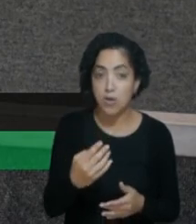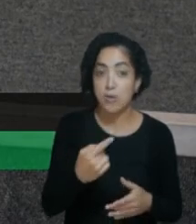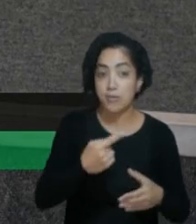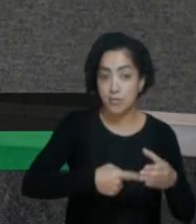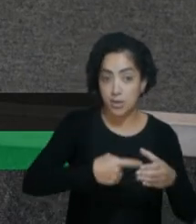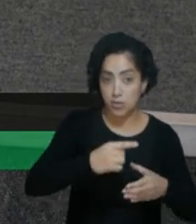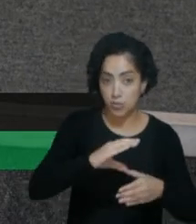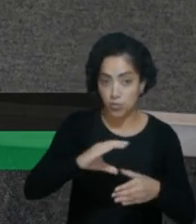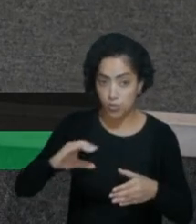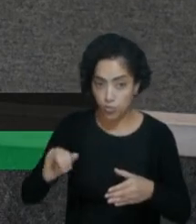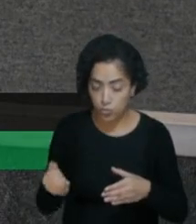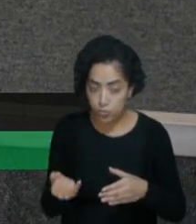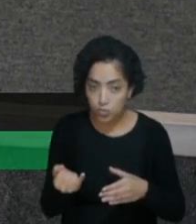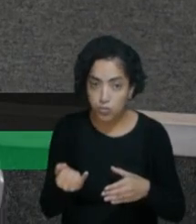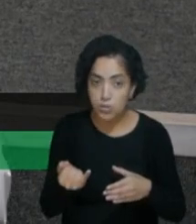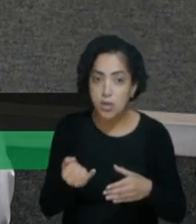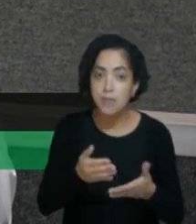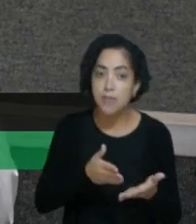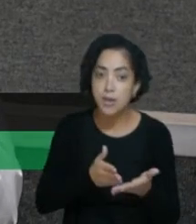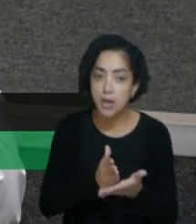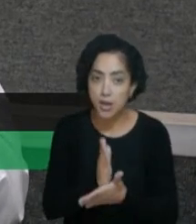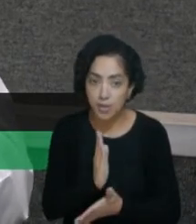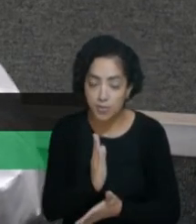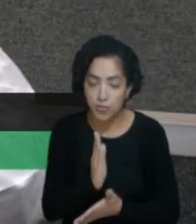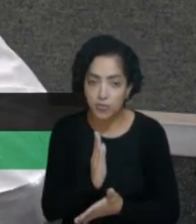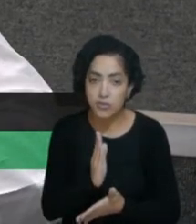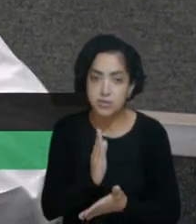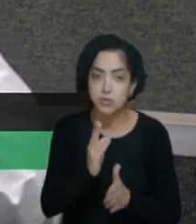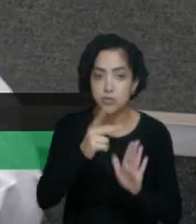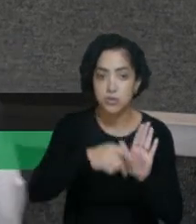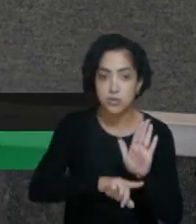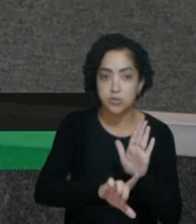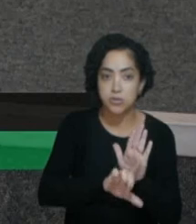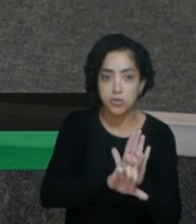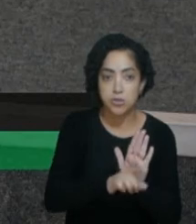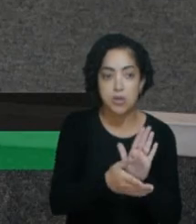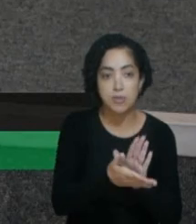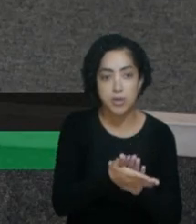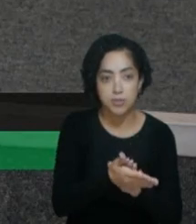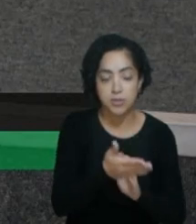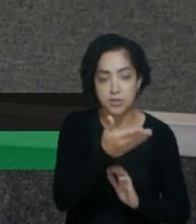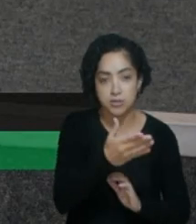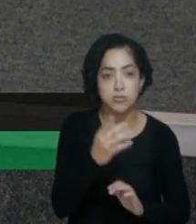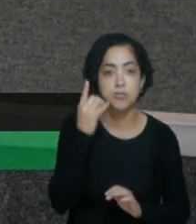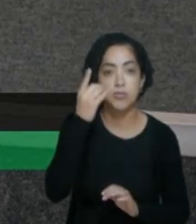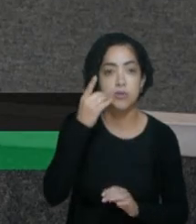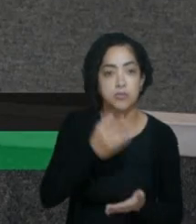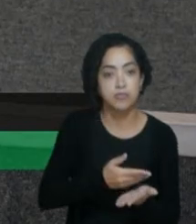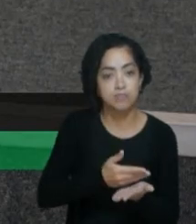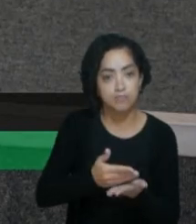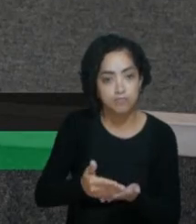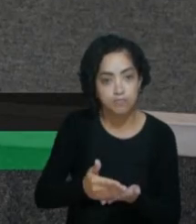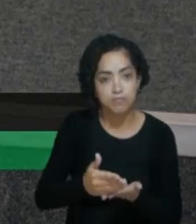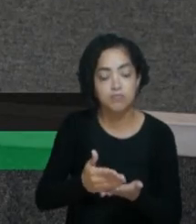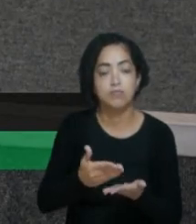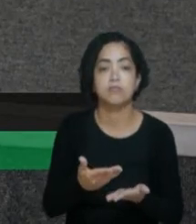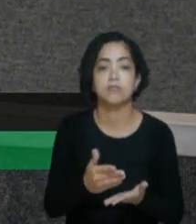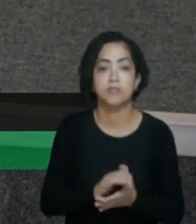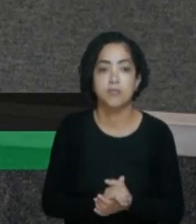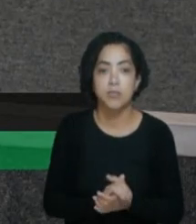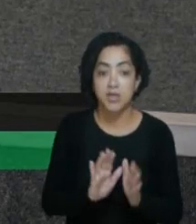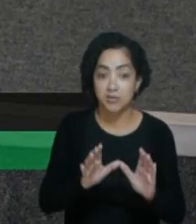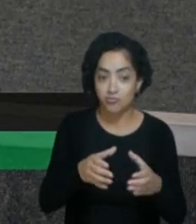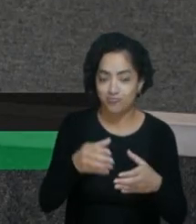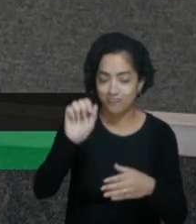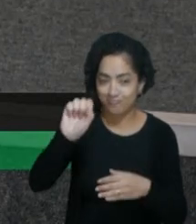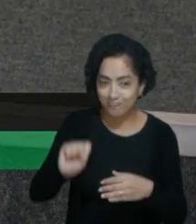justiça pela aprovação do projeto de lei na sua forma original parabenizando o deputado PP Colaço por essa iniciativa destacando que a bancada do Sul tem muito